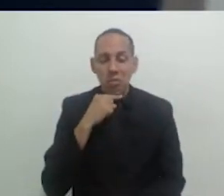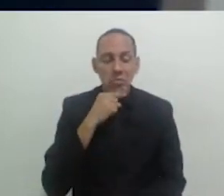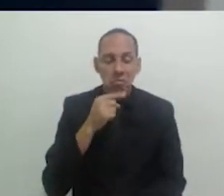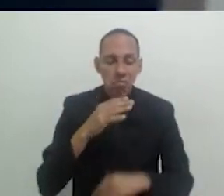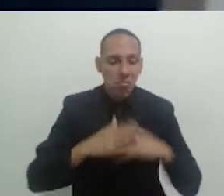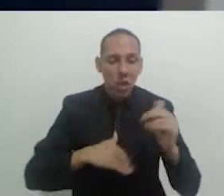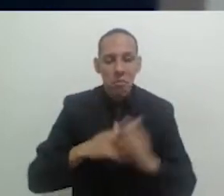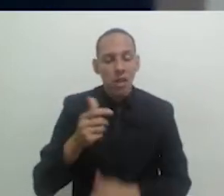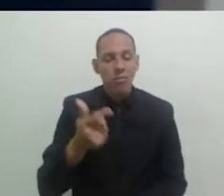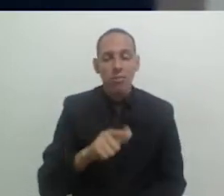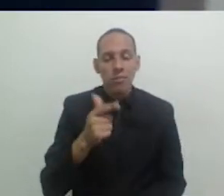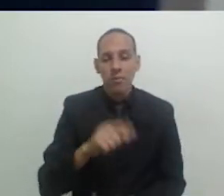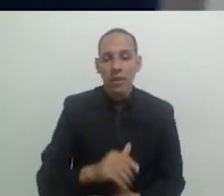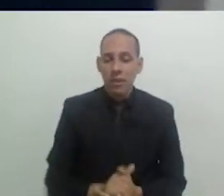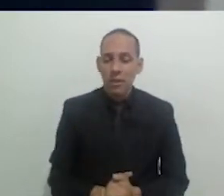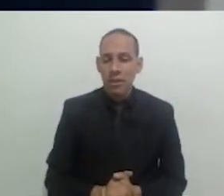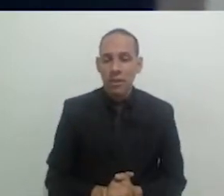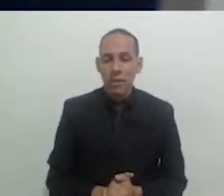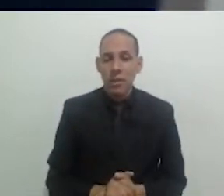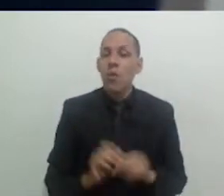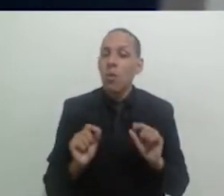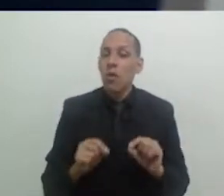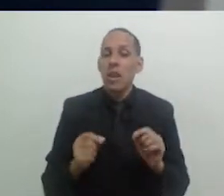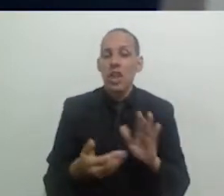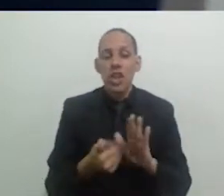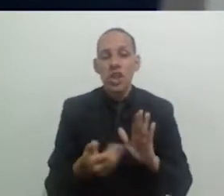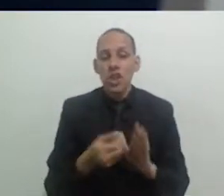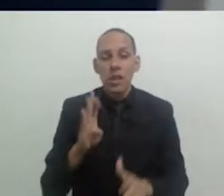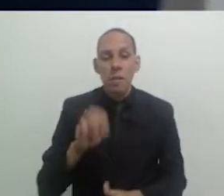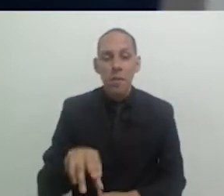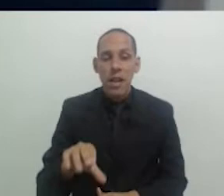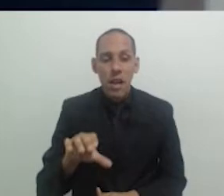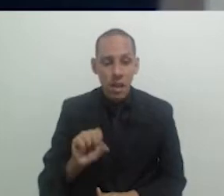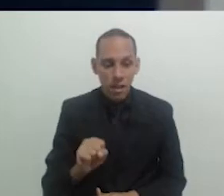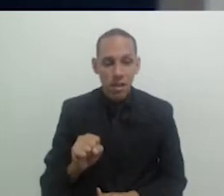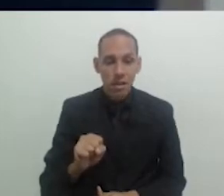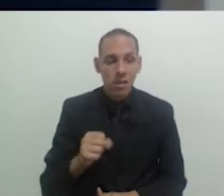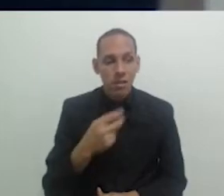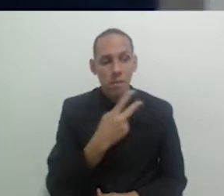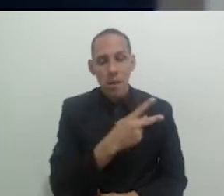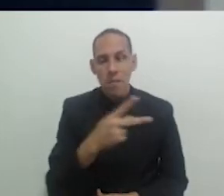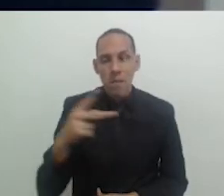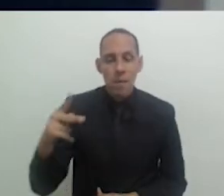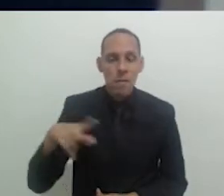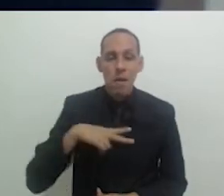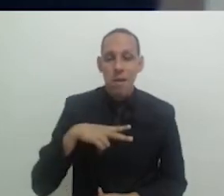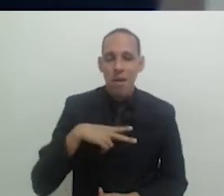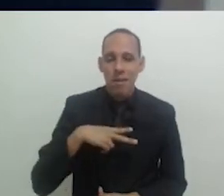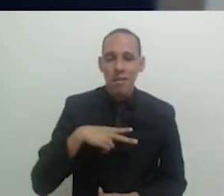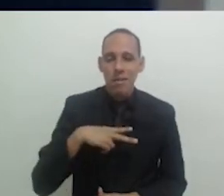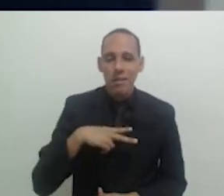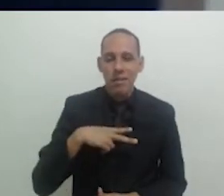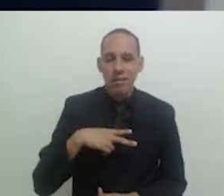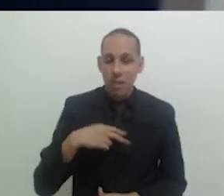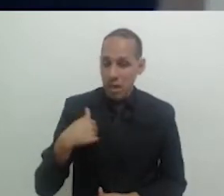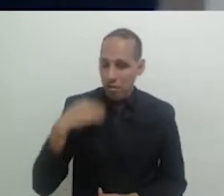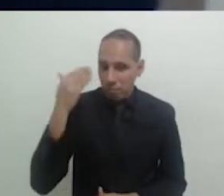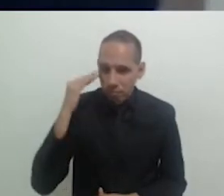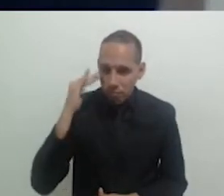para indisponibilizar bens de particulares. É esse o meu entendimento. Esse assunto